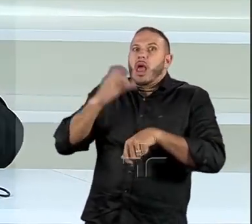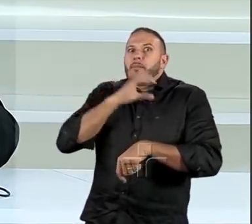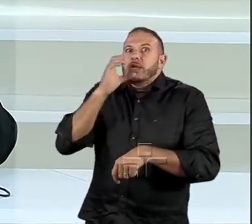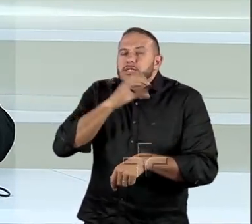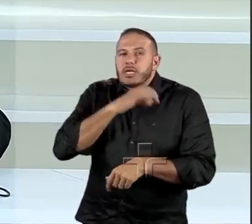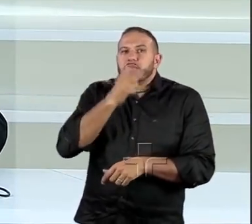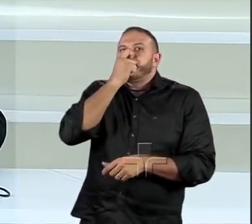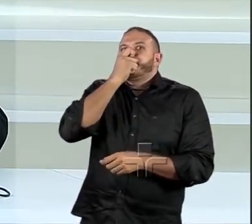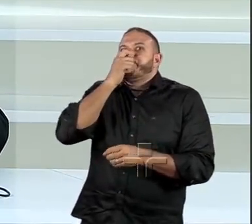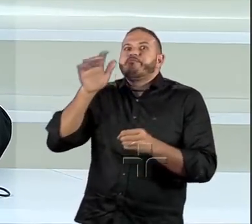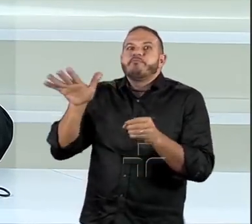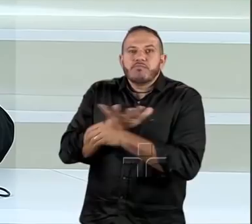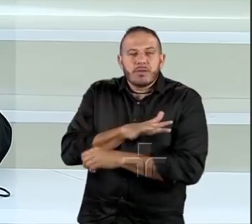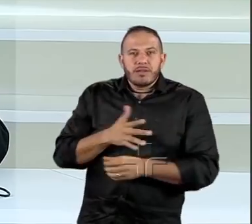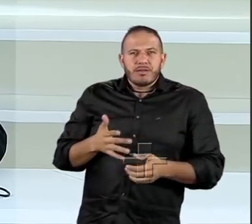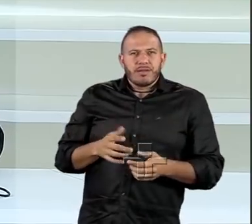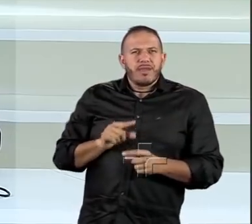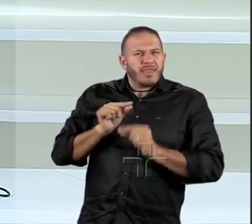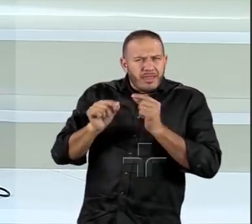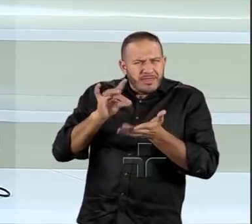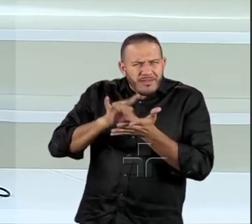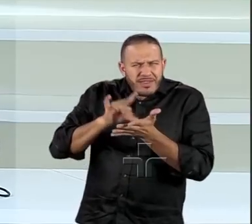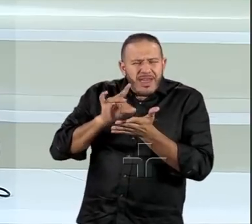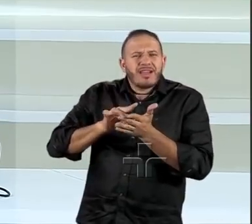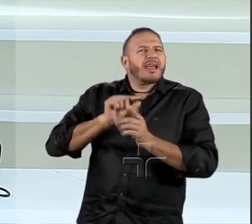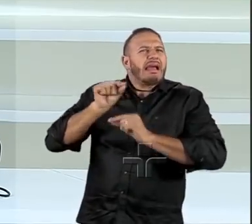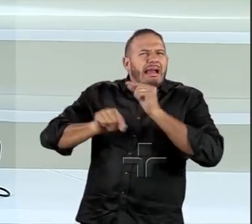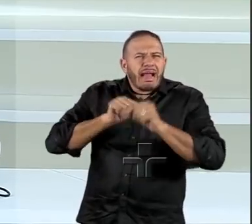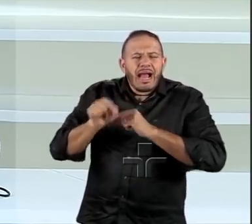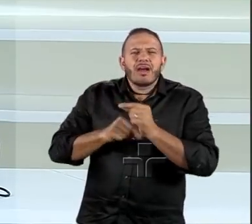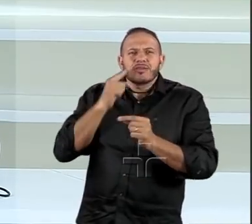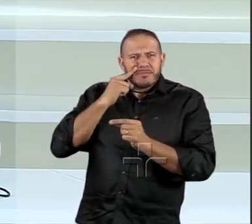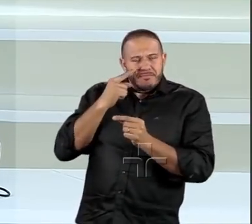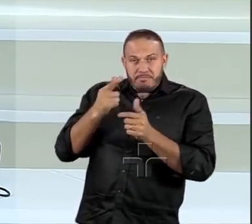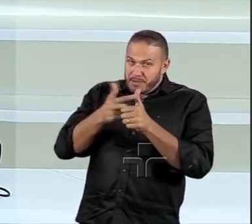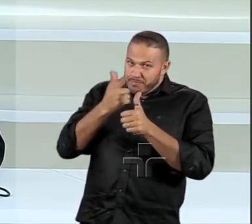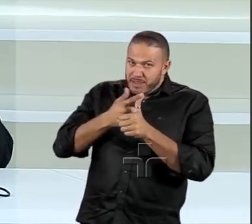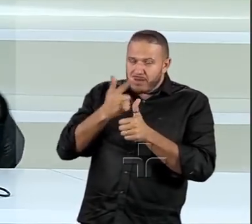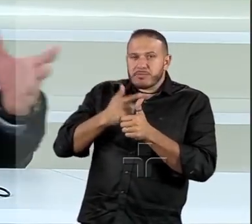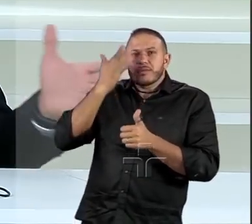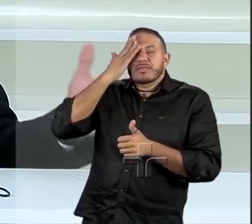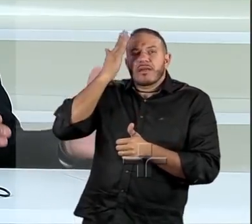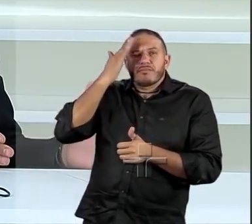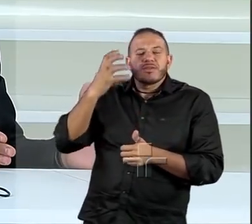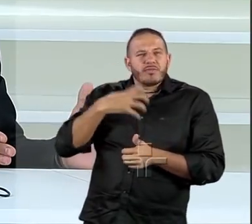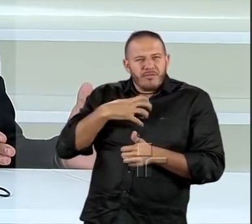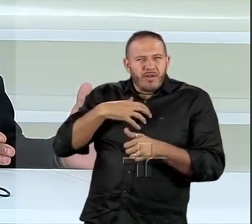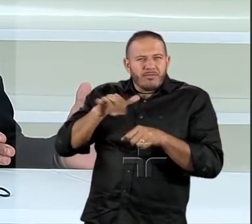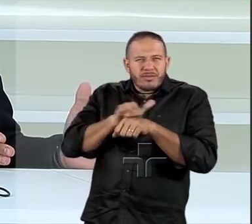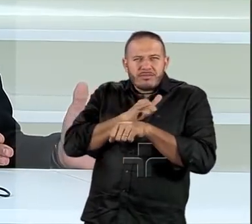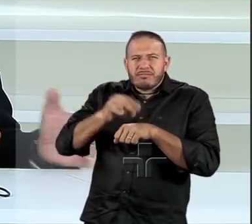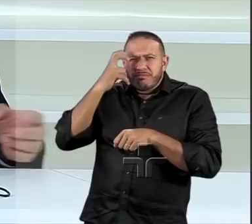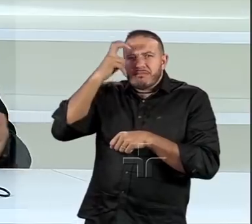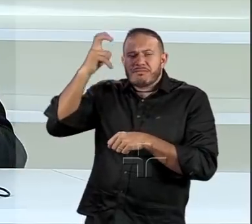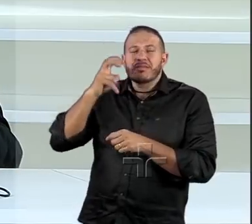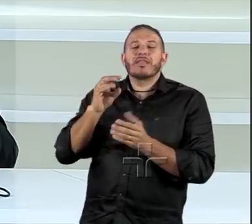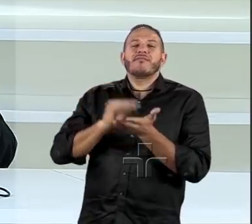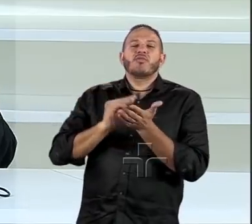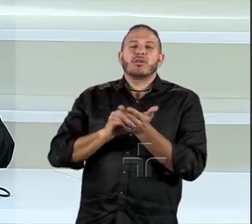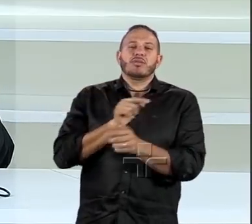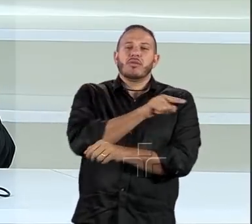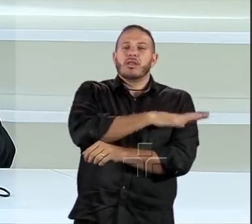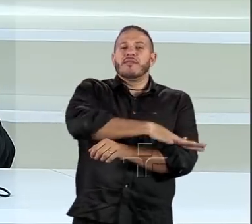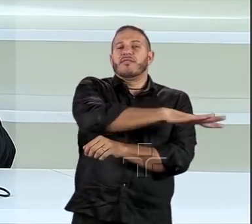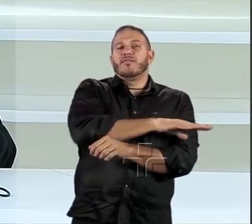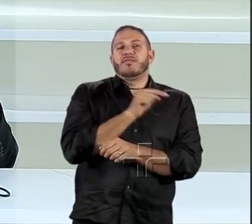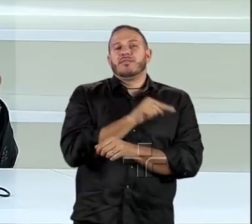lotada, quando a causa que a gente precisa cessar de forma sábia, nós não estamos cessando. E isso aí